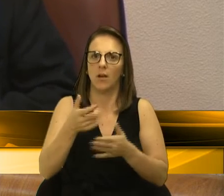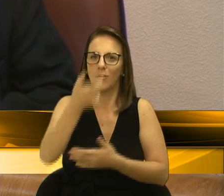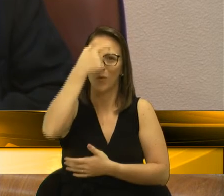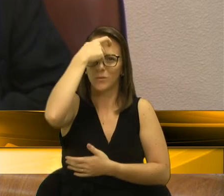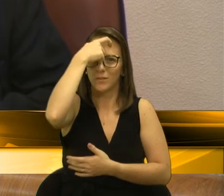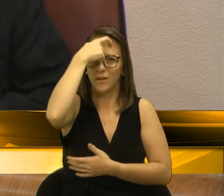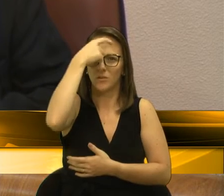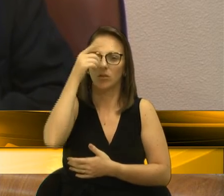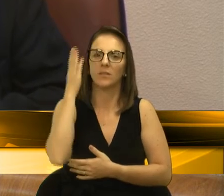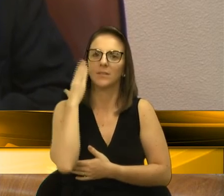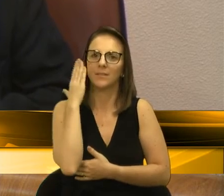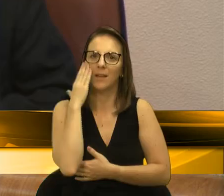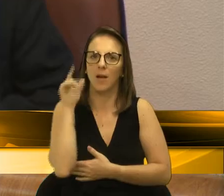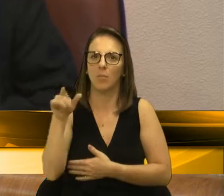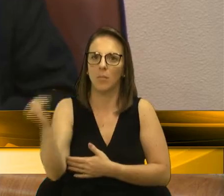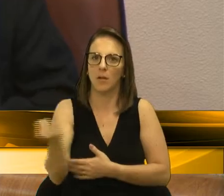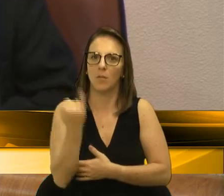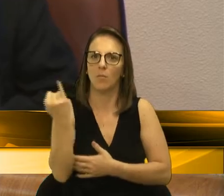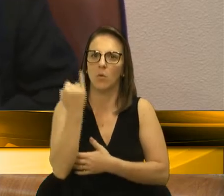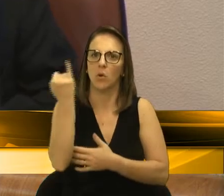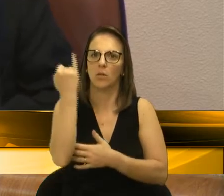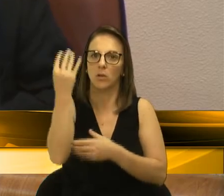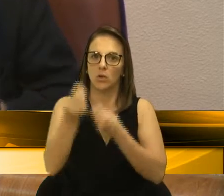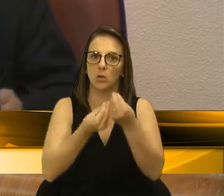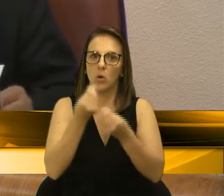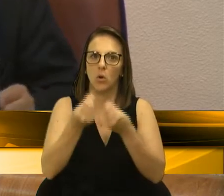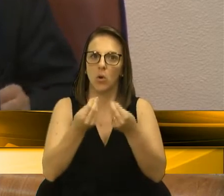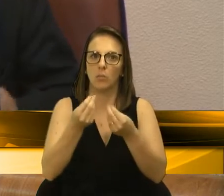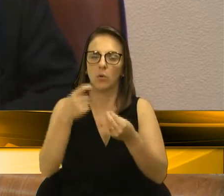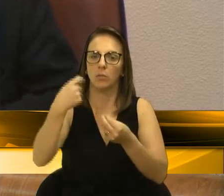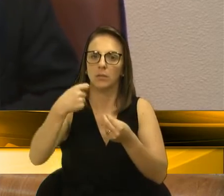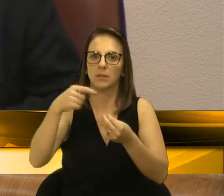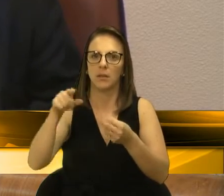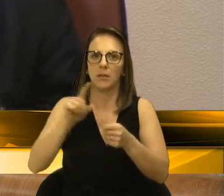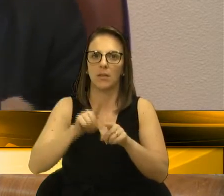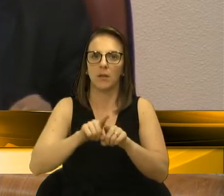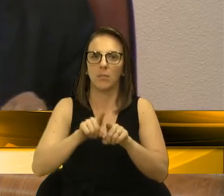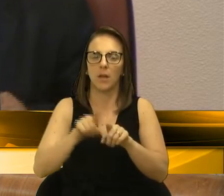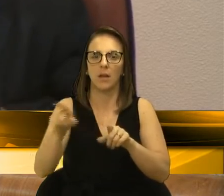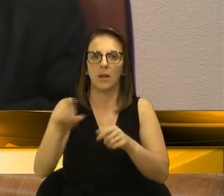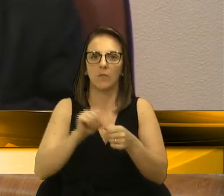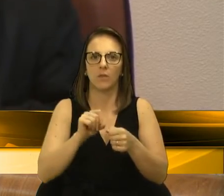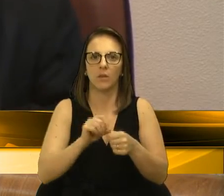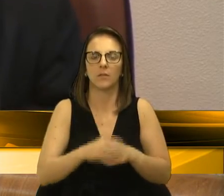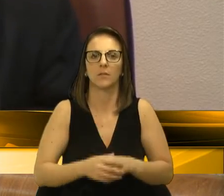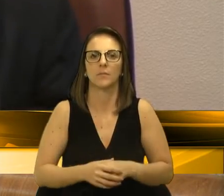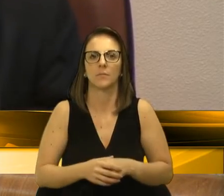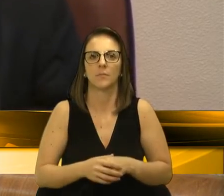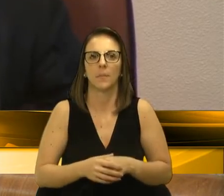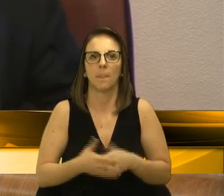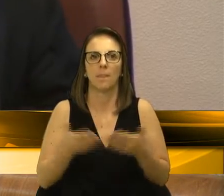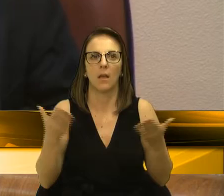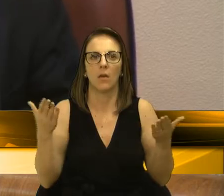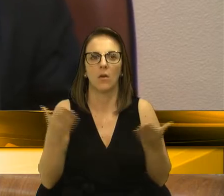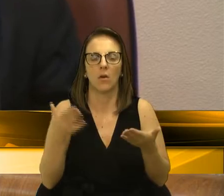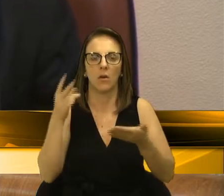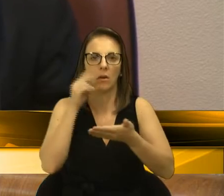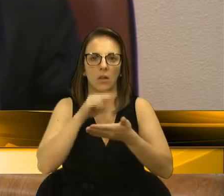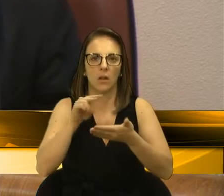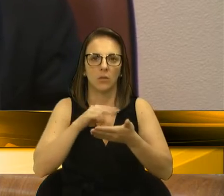aspectos essenciais de materialidade e autoria. Passo, senhor